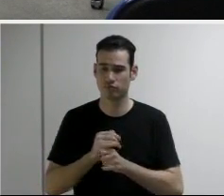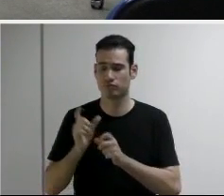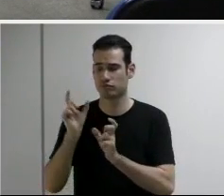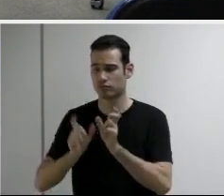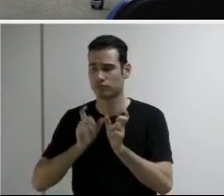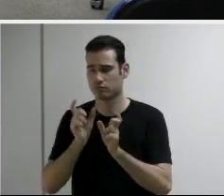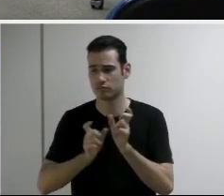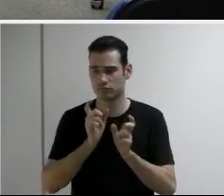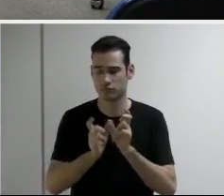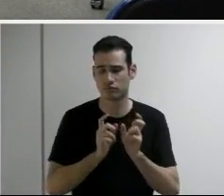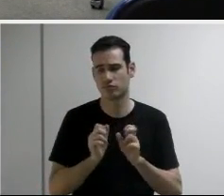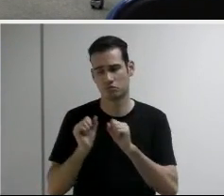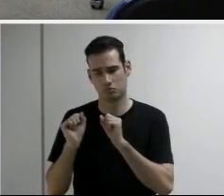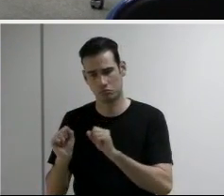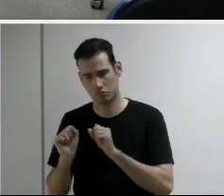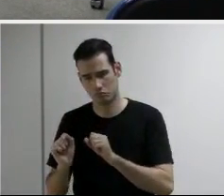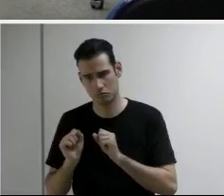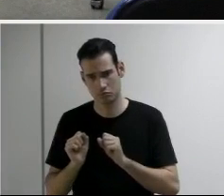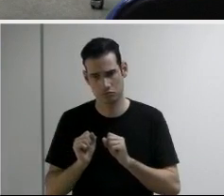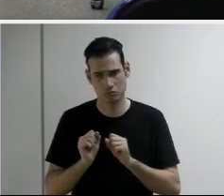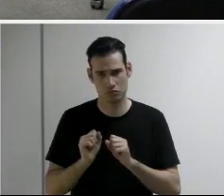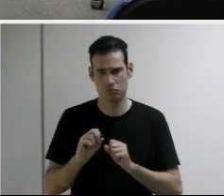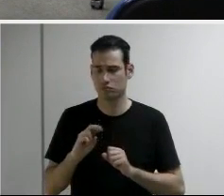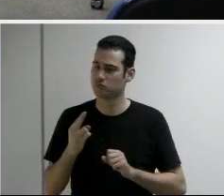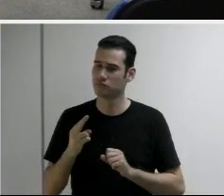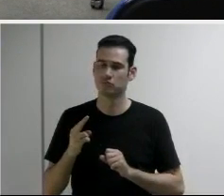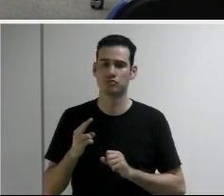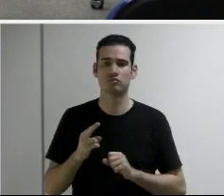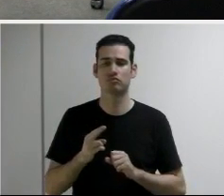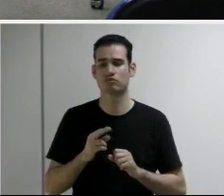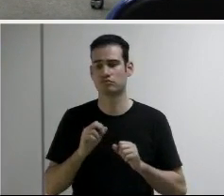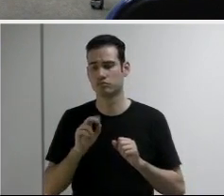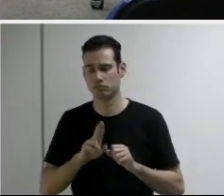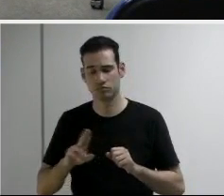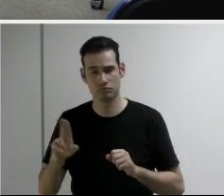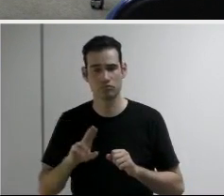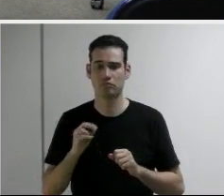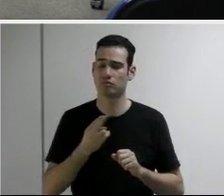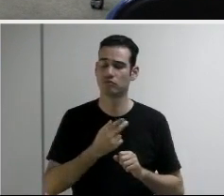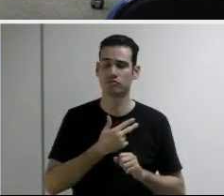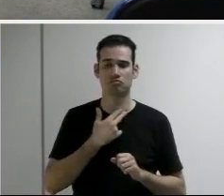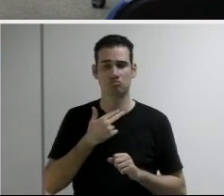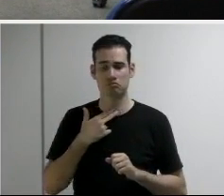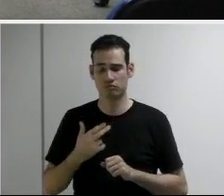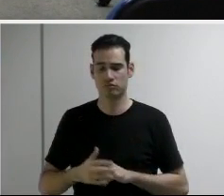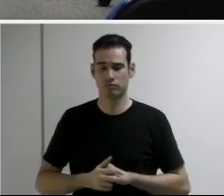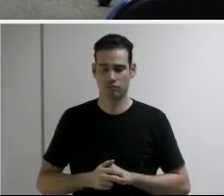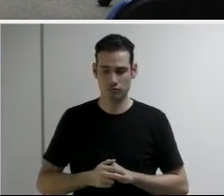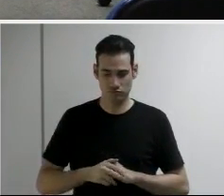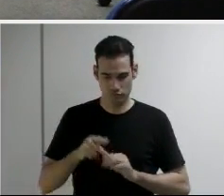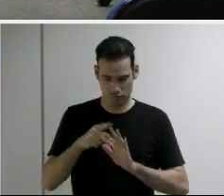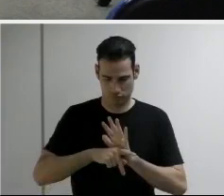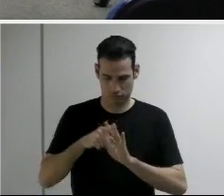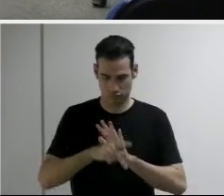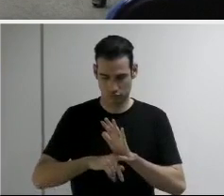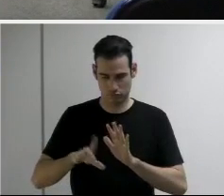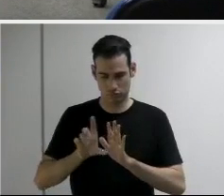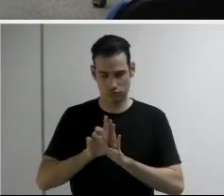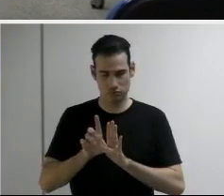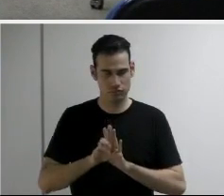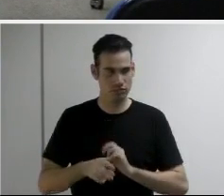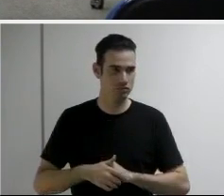que qualificam a forma do consentimento é diferente de como ficou no projeto de lei. A gente chegou a circular uma primeira